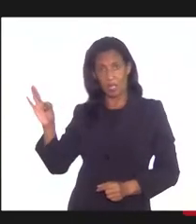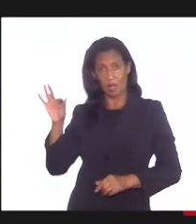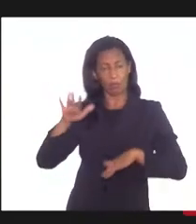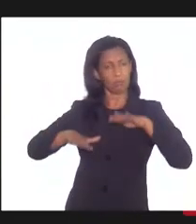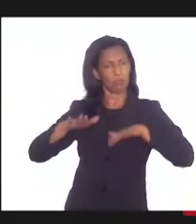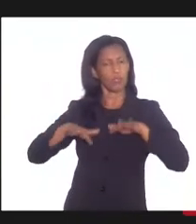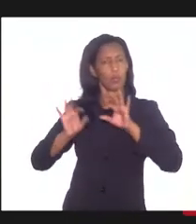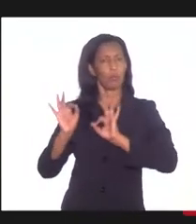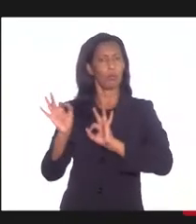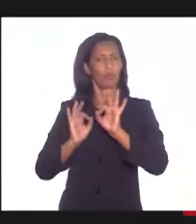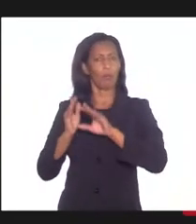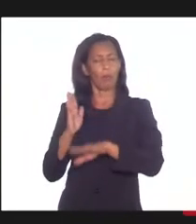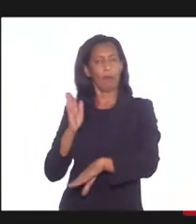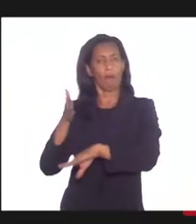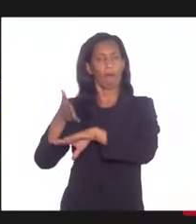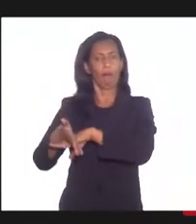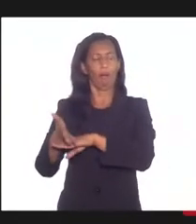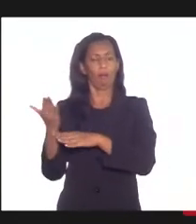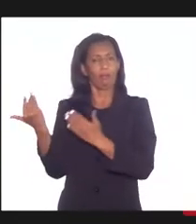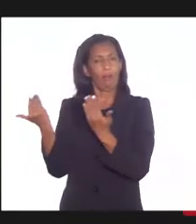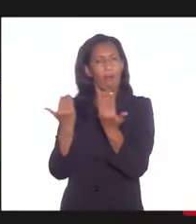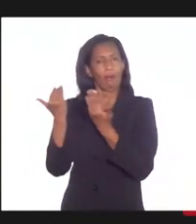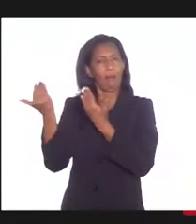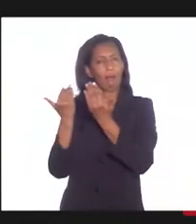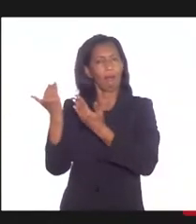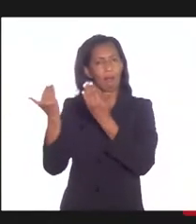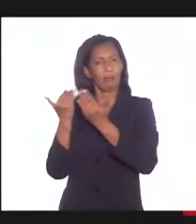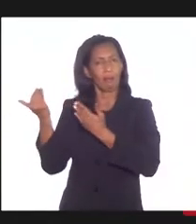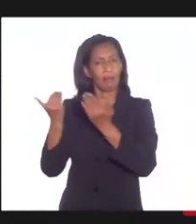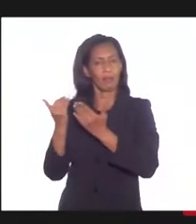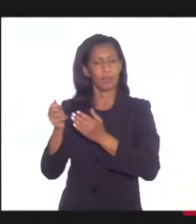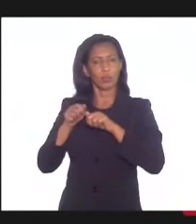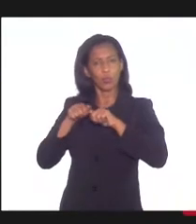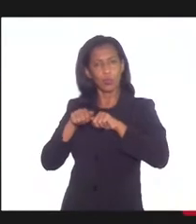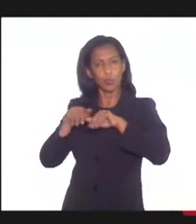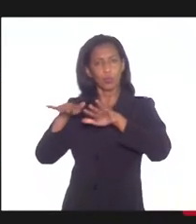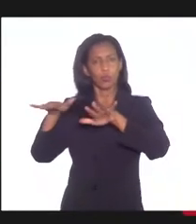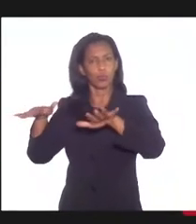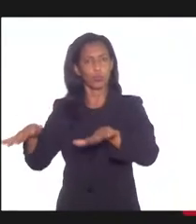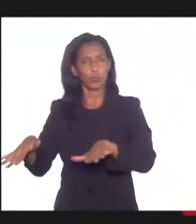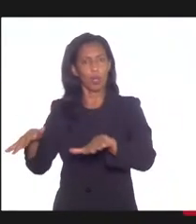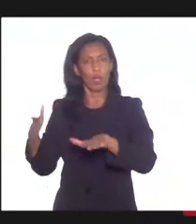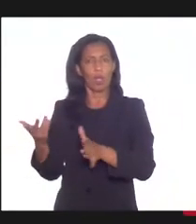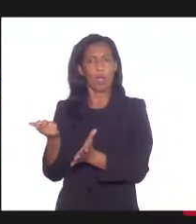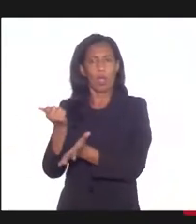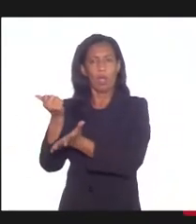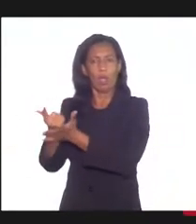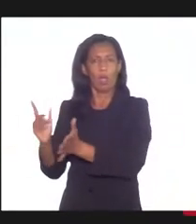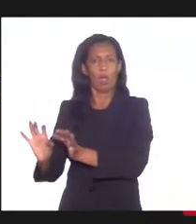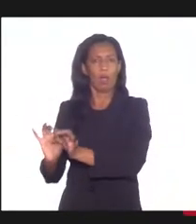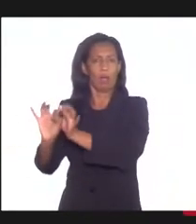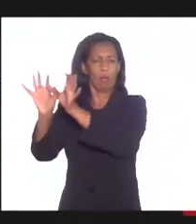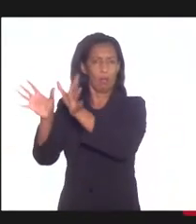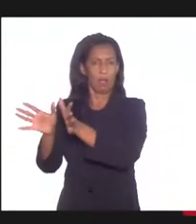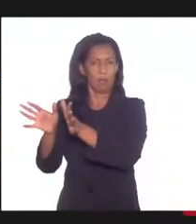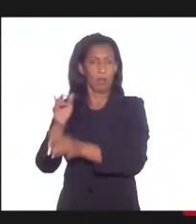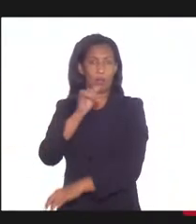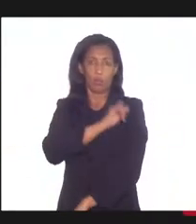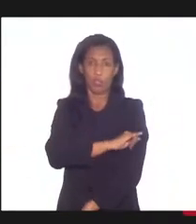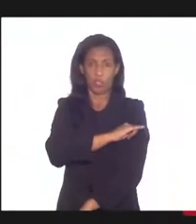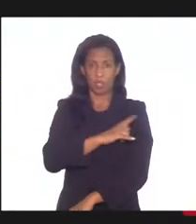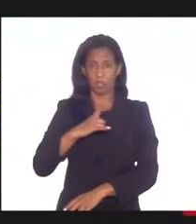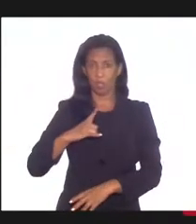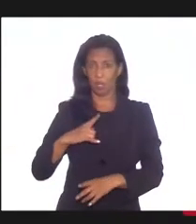forma, possa entrar na relação, que é uma relação de distribuição em relação ao consumidor livre. O Rio de Janeiro fez uma